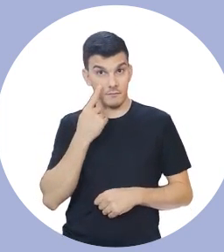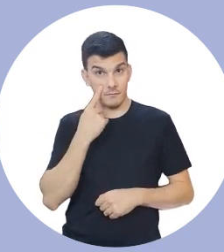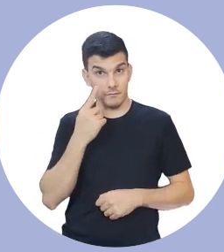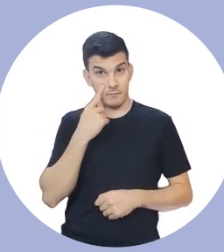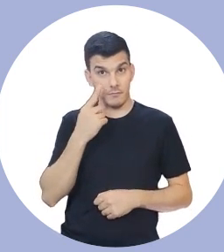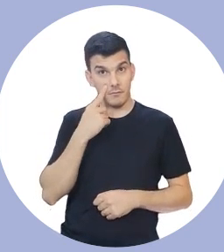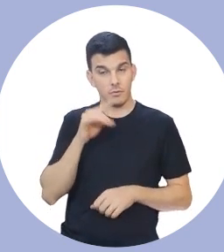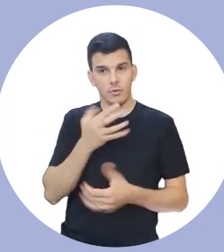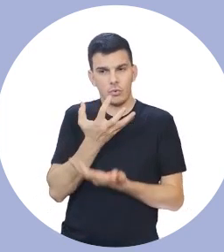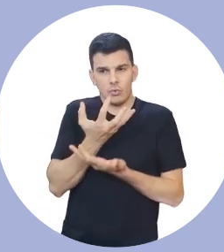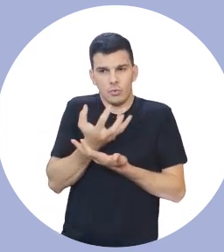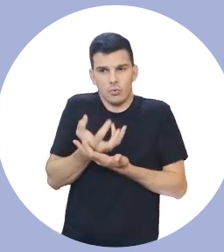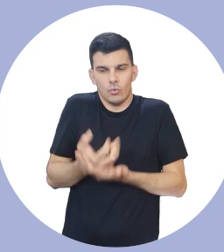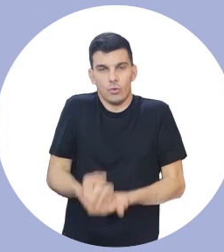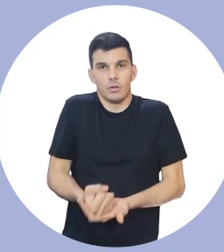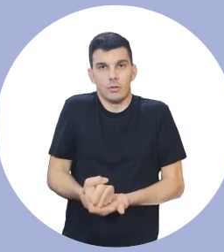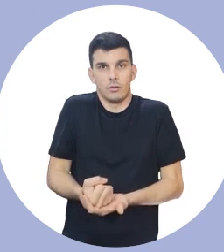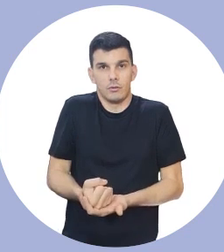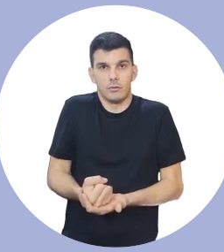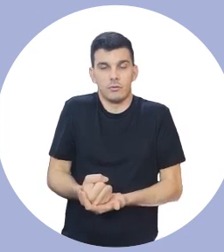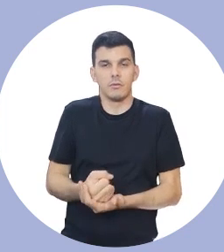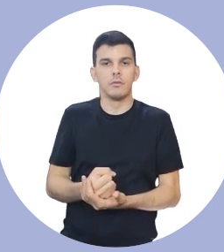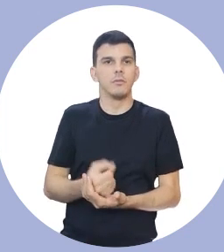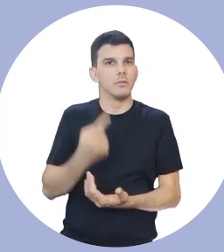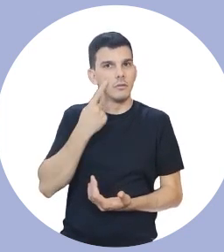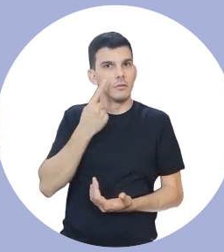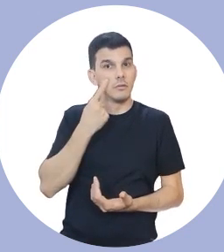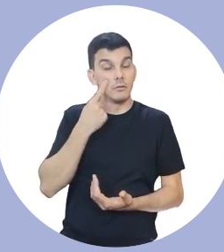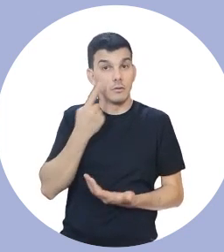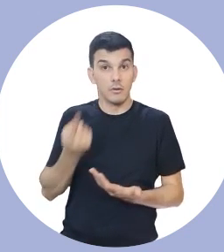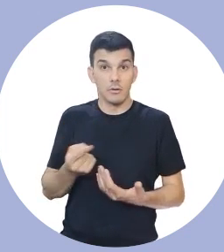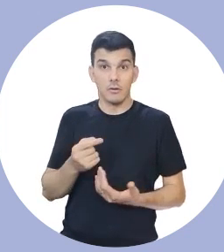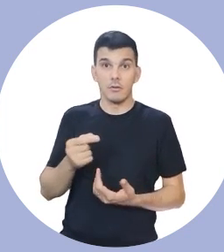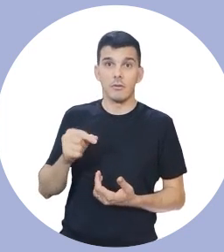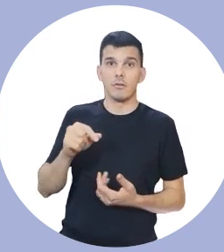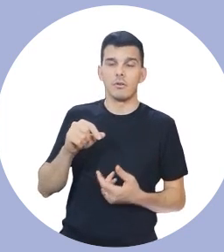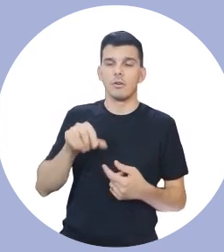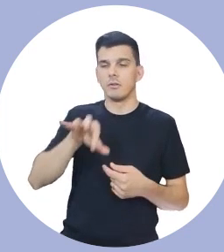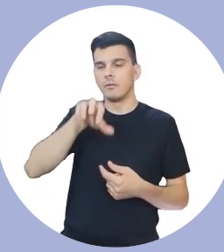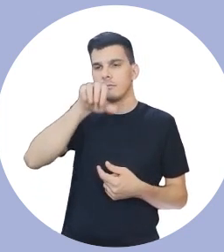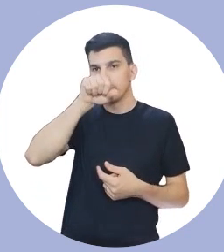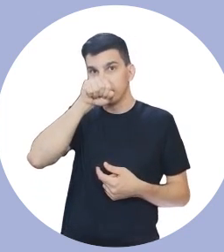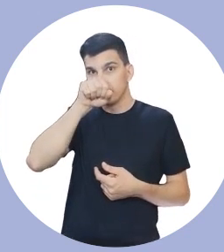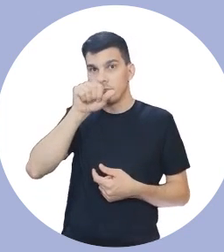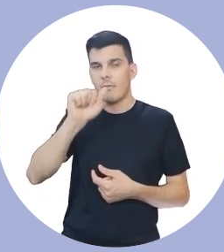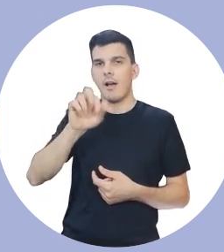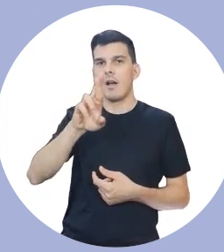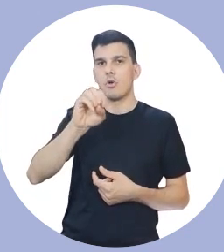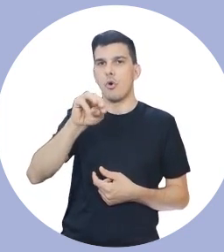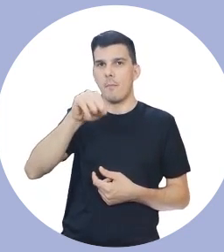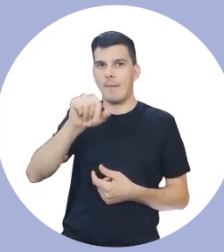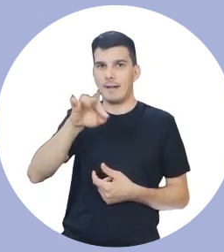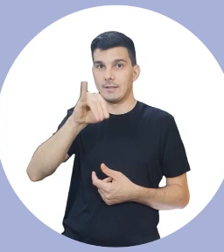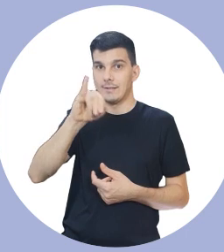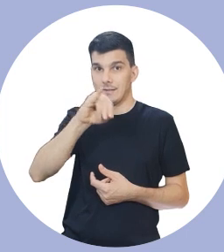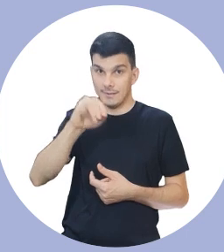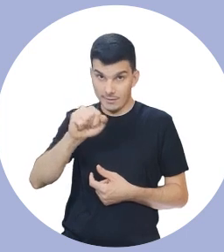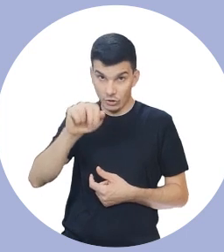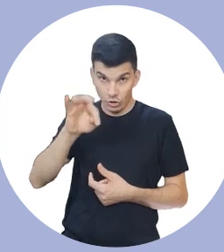aromatização, você está extraindo o cheiro de alguma coisa. No nosso caso, a gente está trabalhando com cheiro de